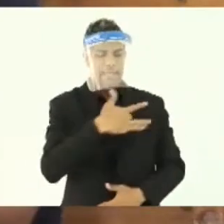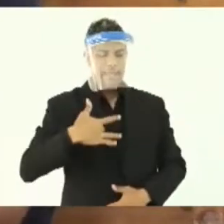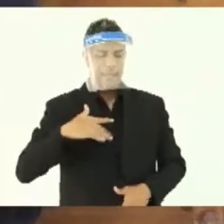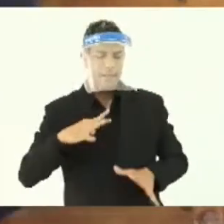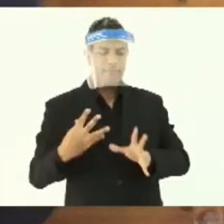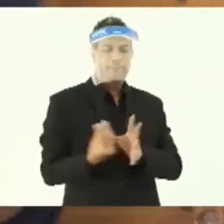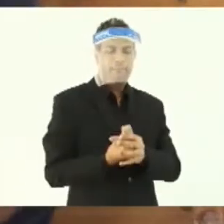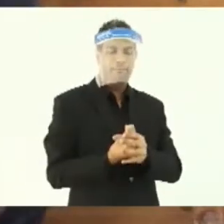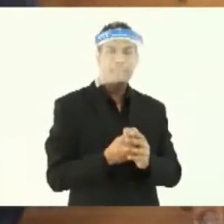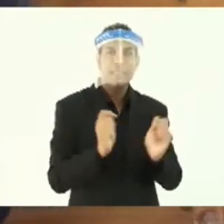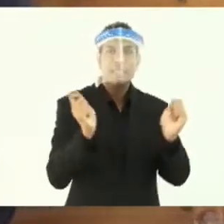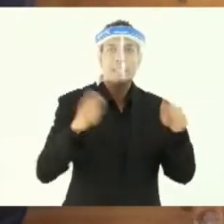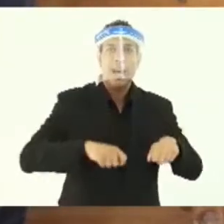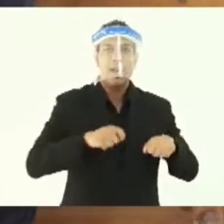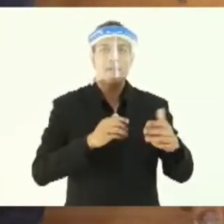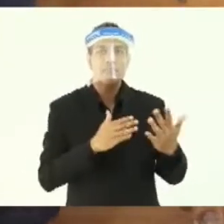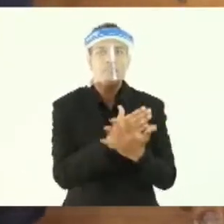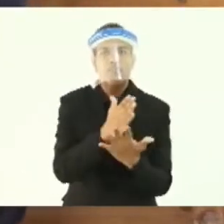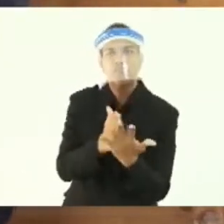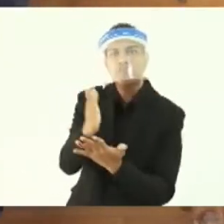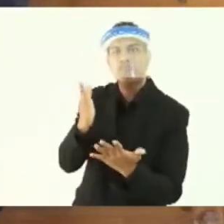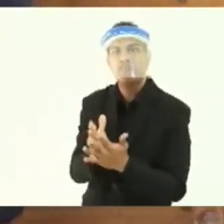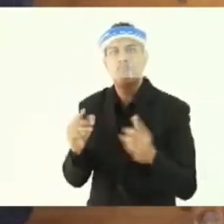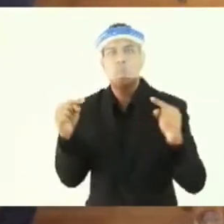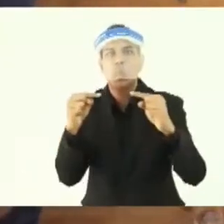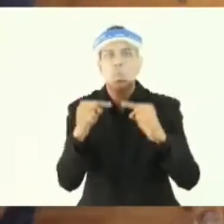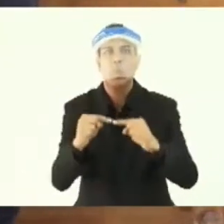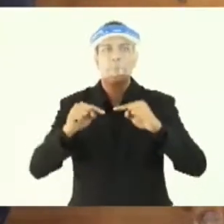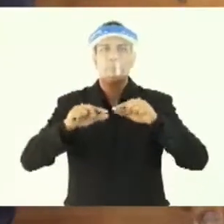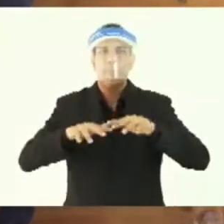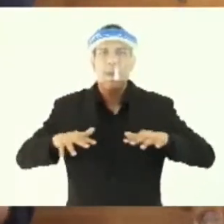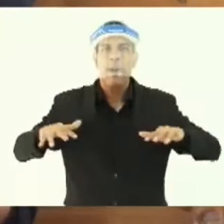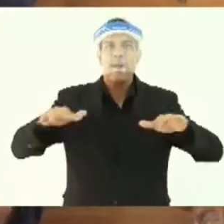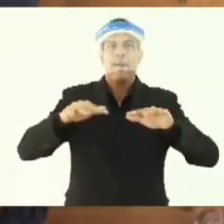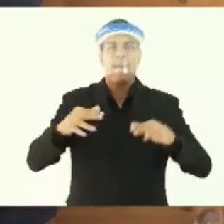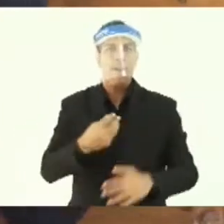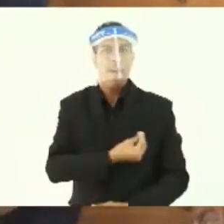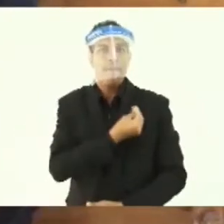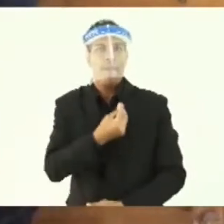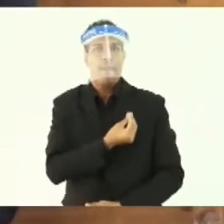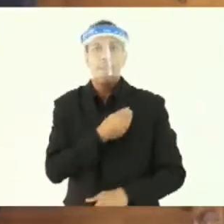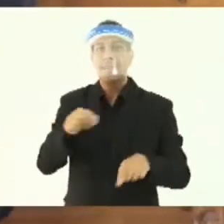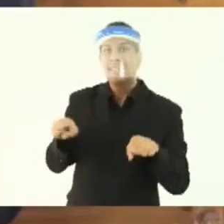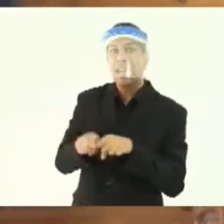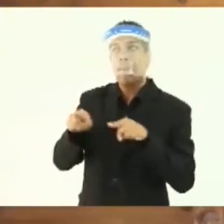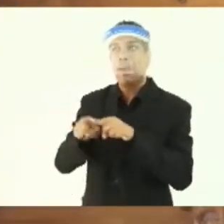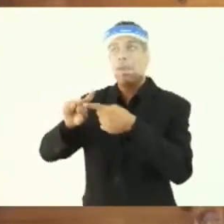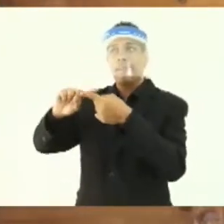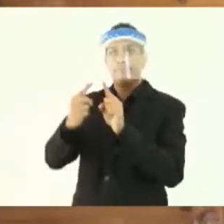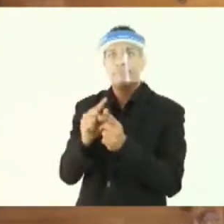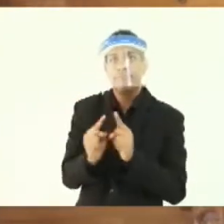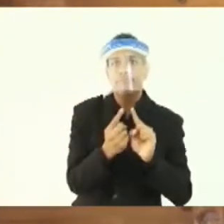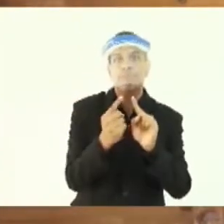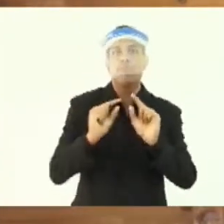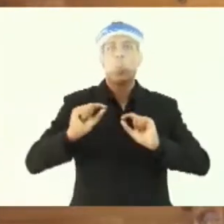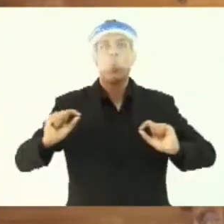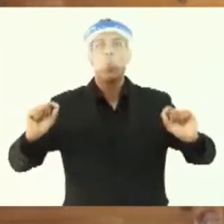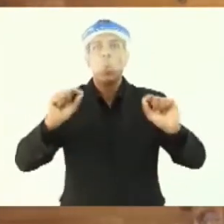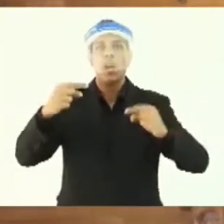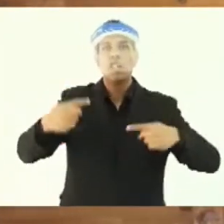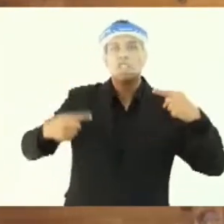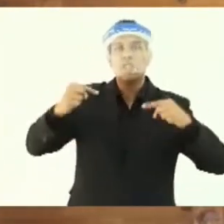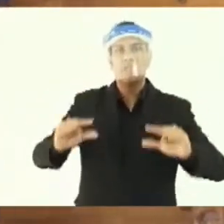que a gente entra nos territórios e não territórios estáticos, mas vivos, e dialoga nessa discussão